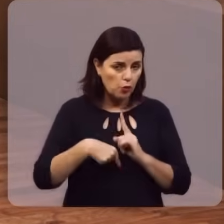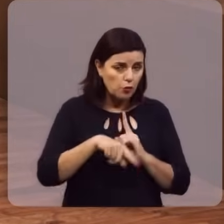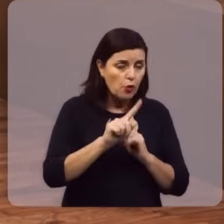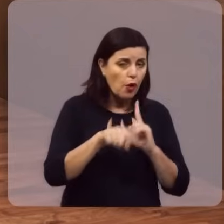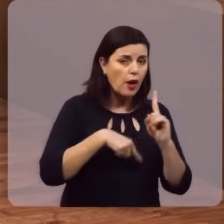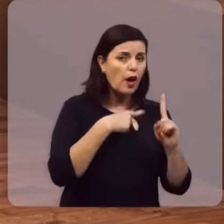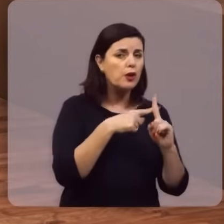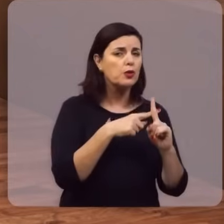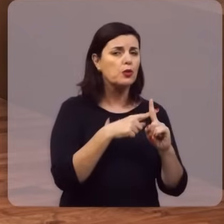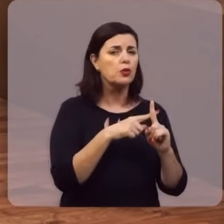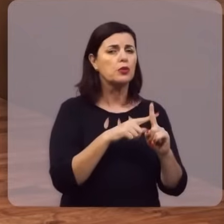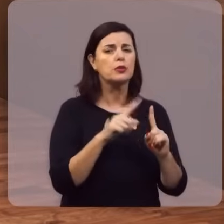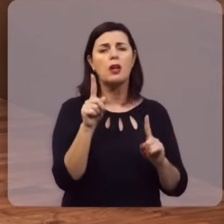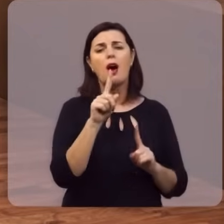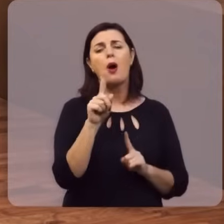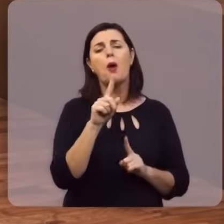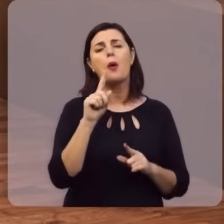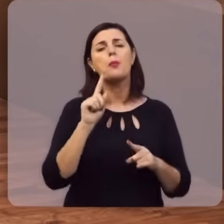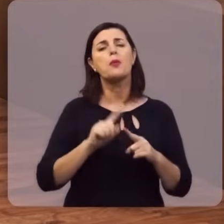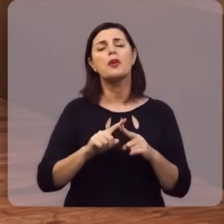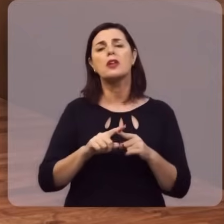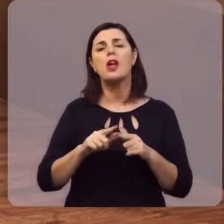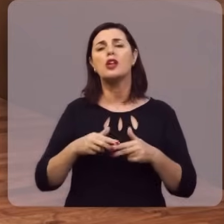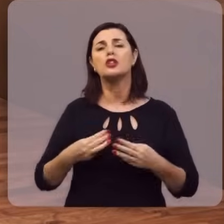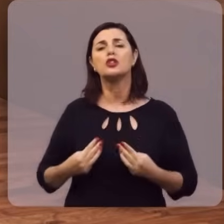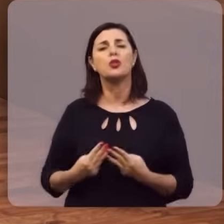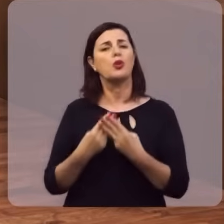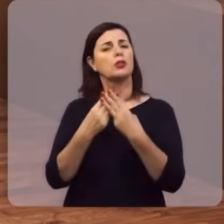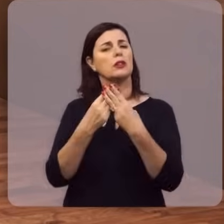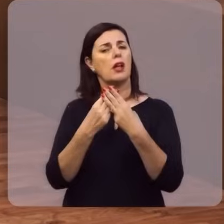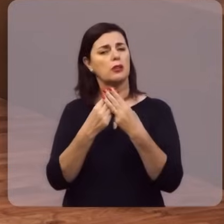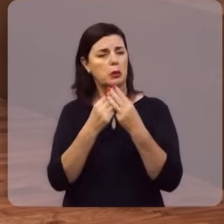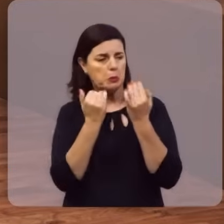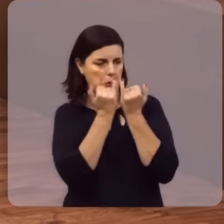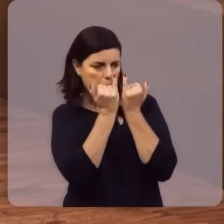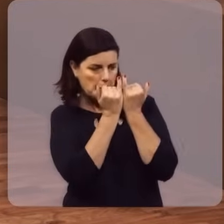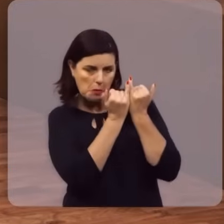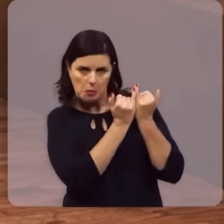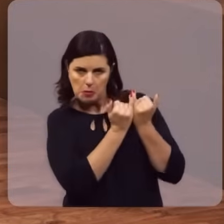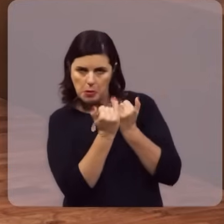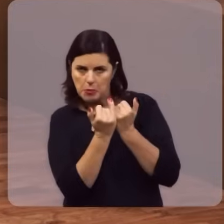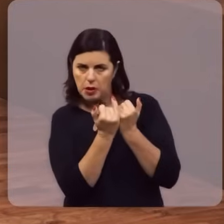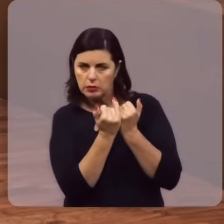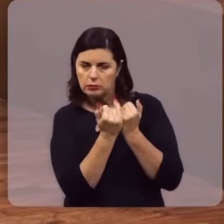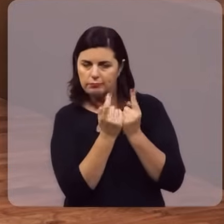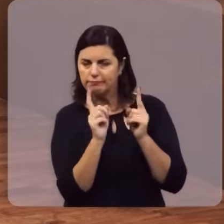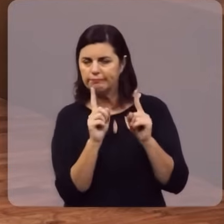não foram os judeus com a sua Trama